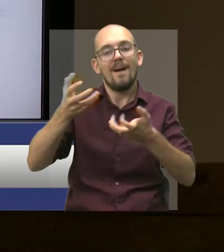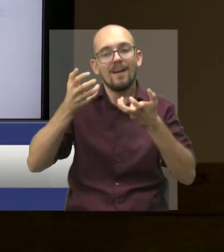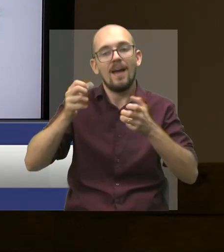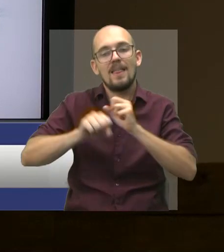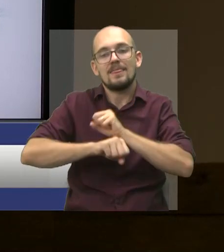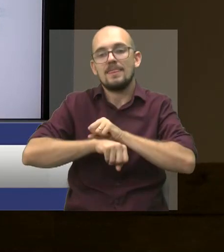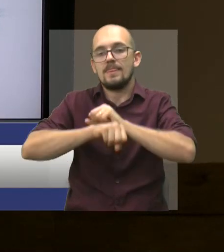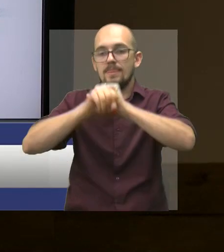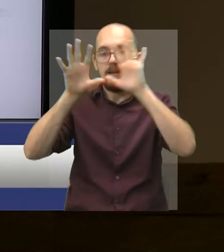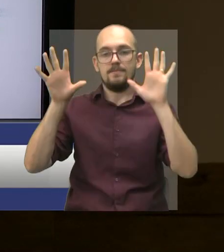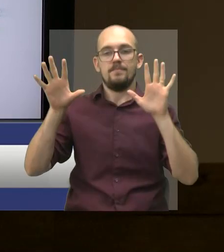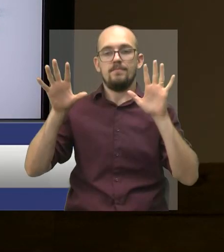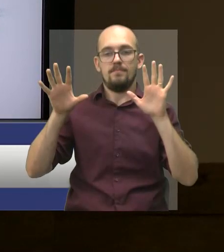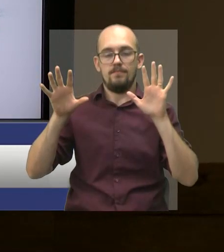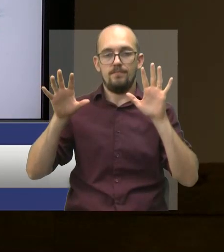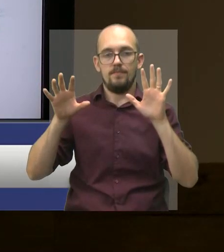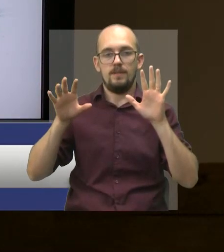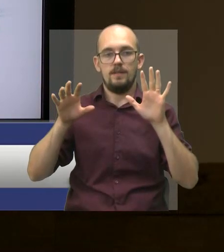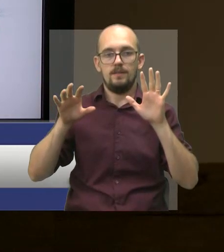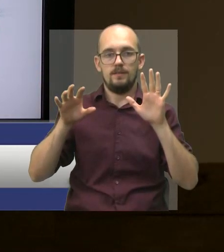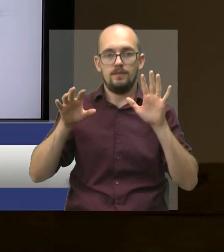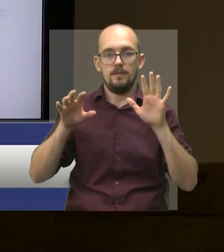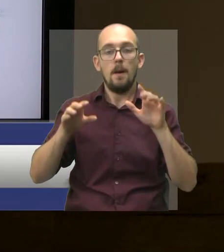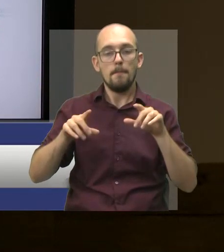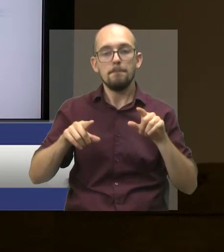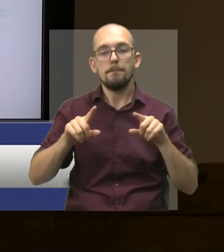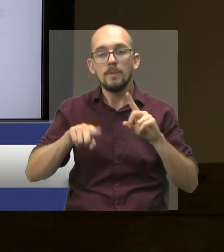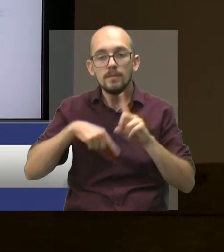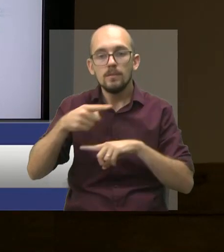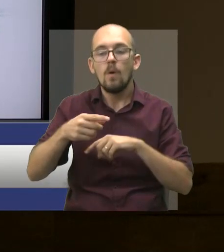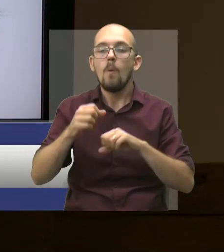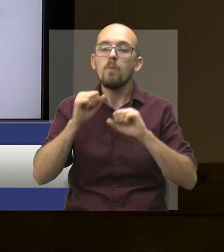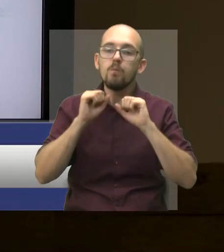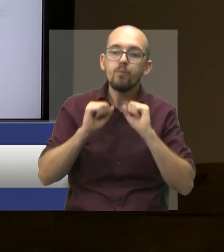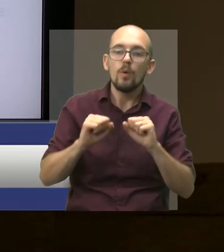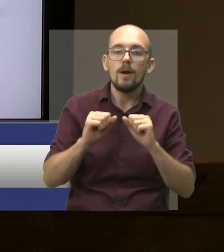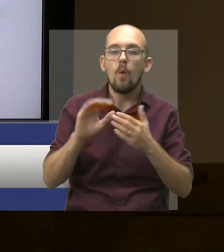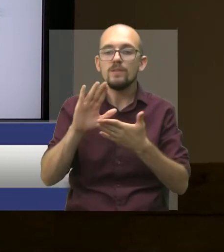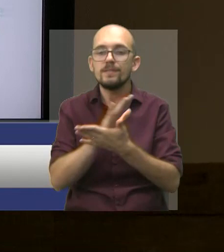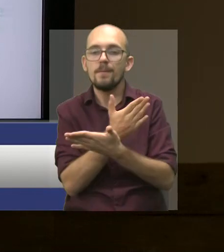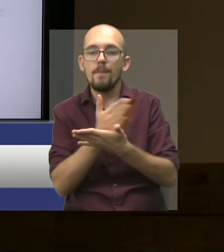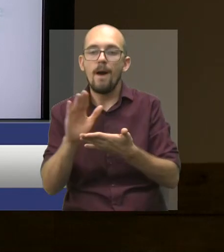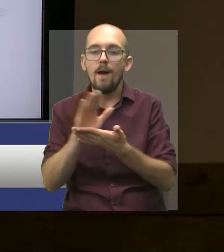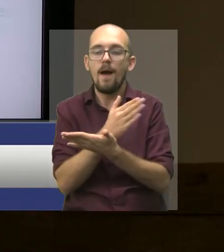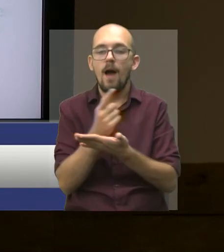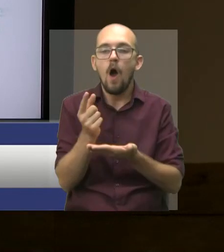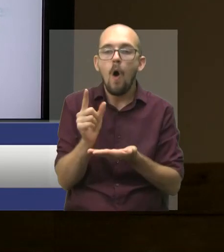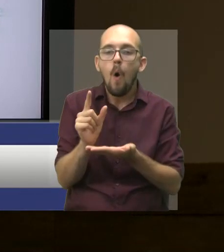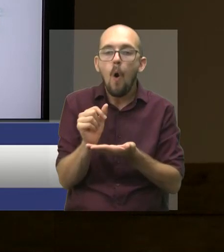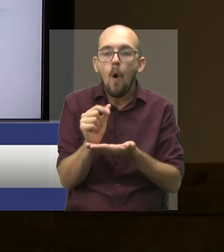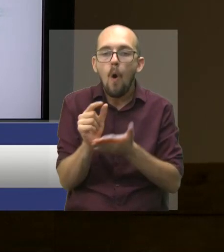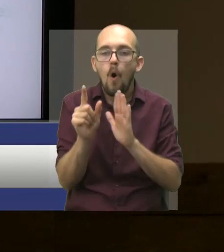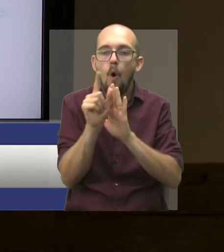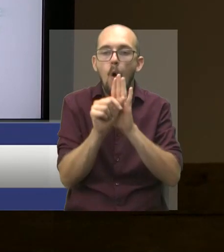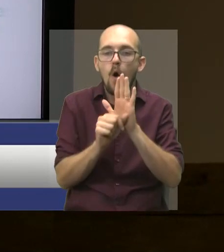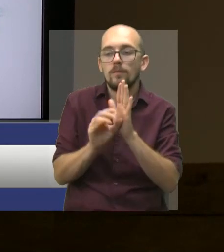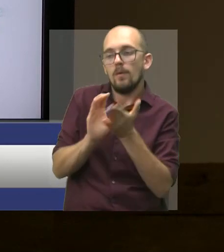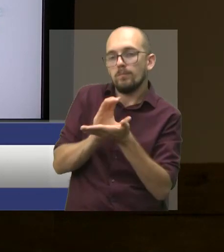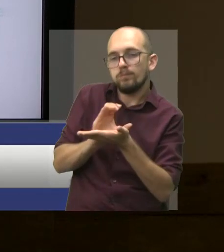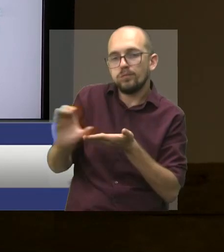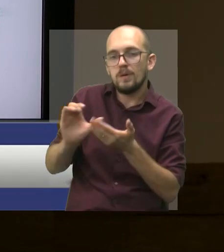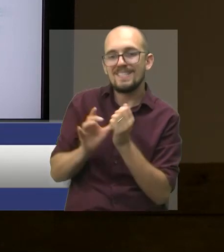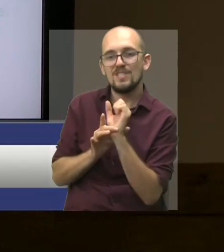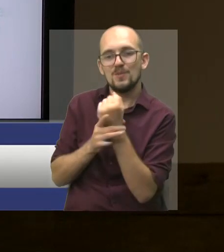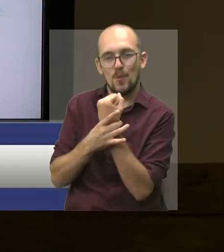contas públicas, para poder separar o orçamento do que vai para a Seguridade Social, que são